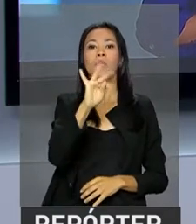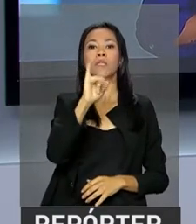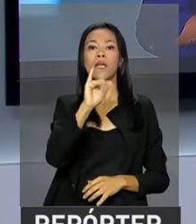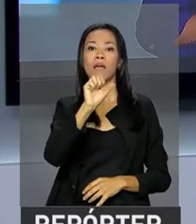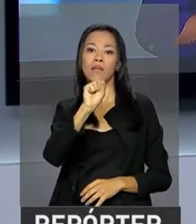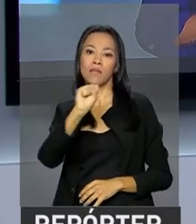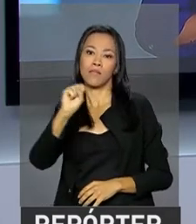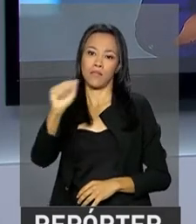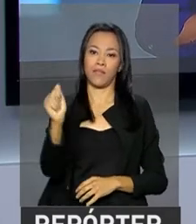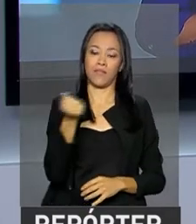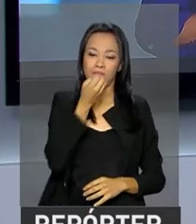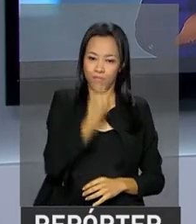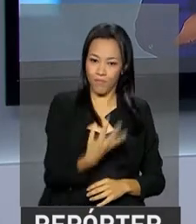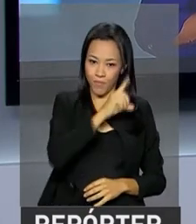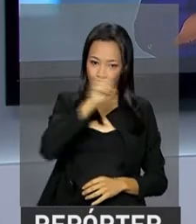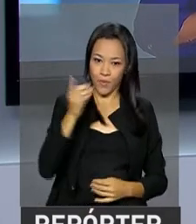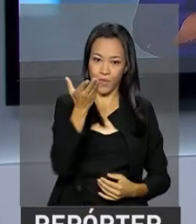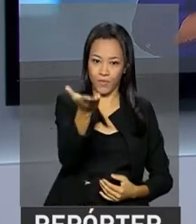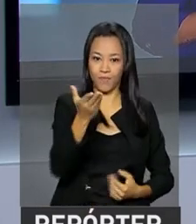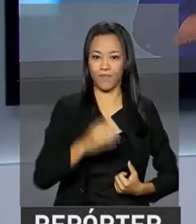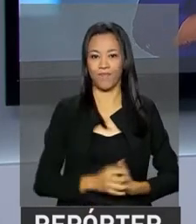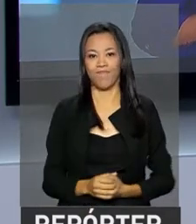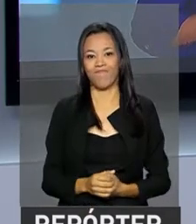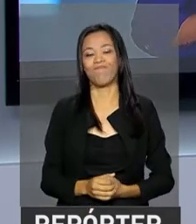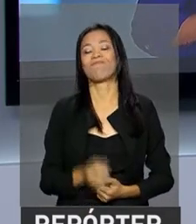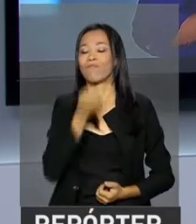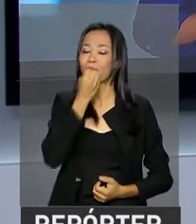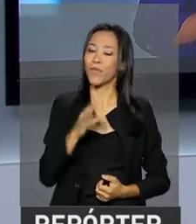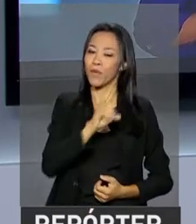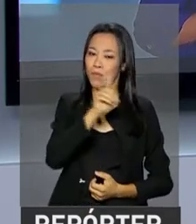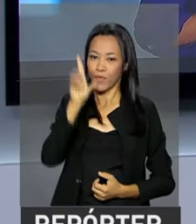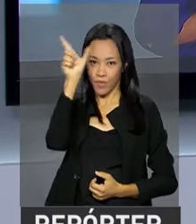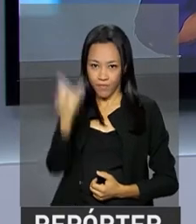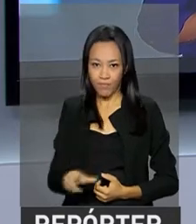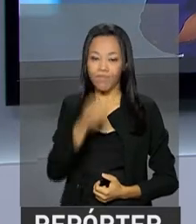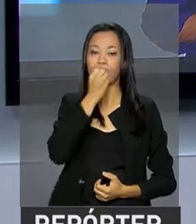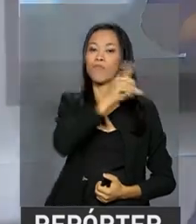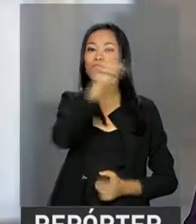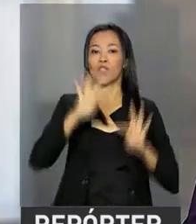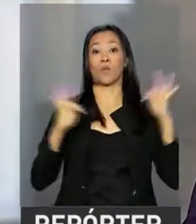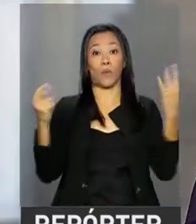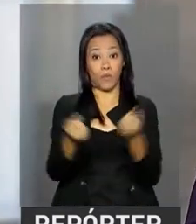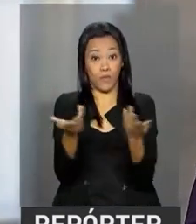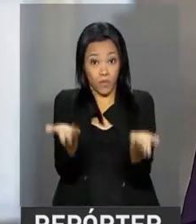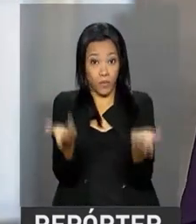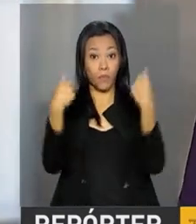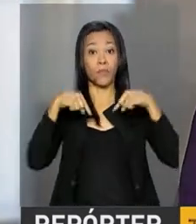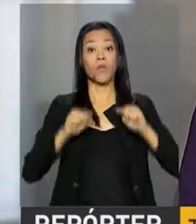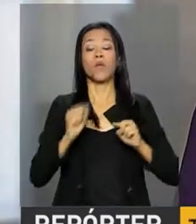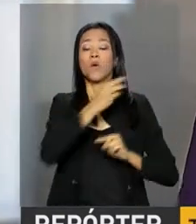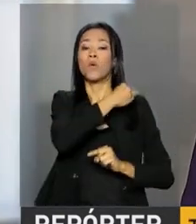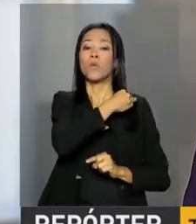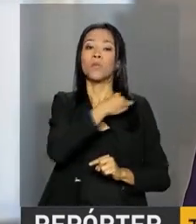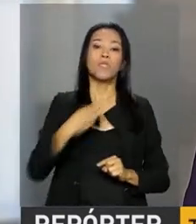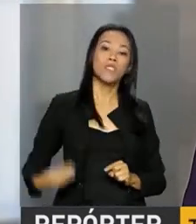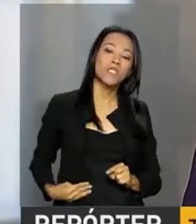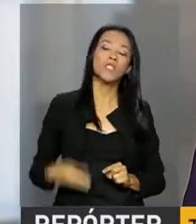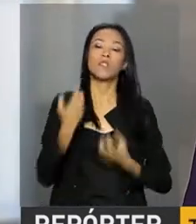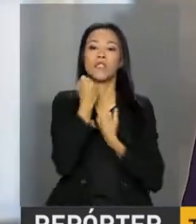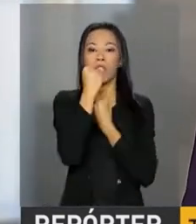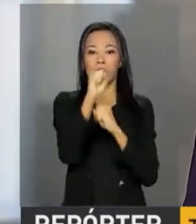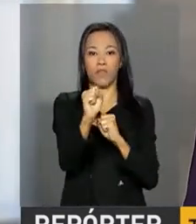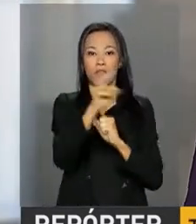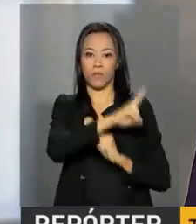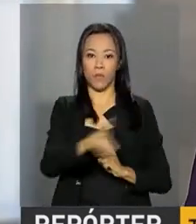Planalto. Thaisa, bom dia para você. Bom dia, Leandro. Bom dia a todos. O ministro da Defesa, Raul Jungmann, anunciou a